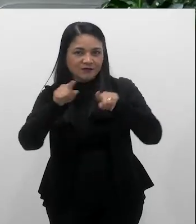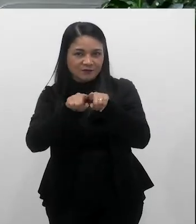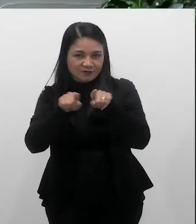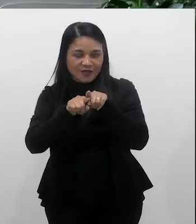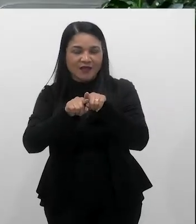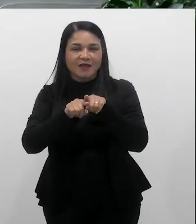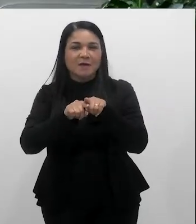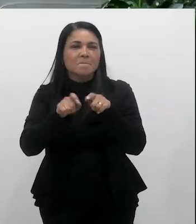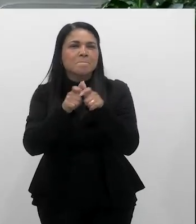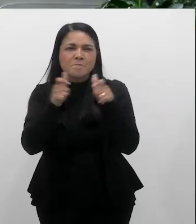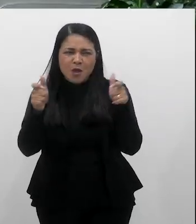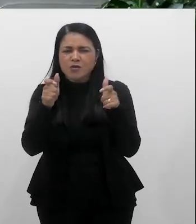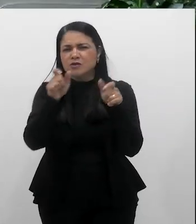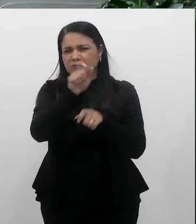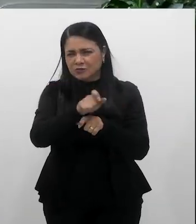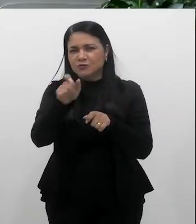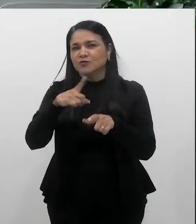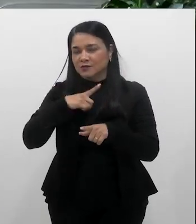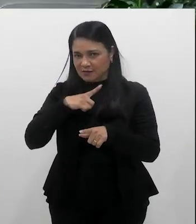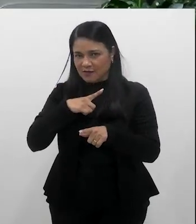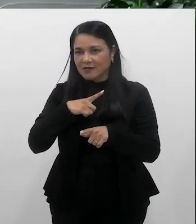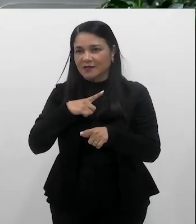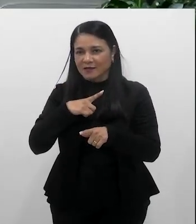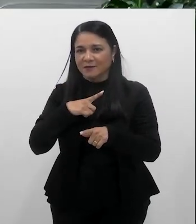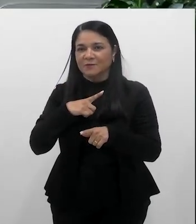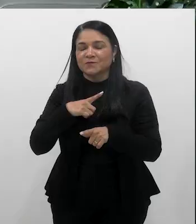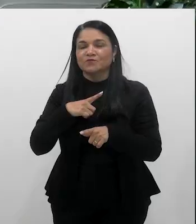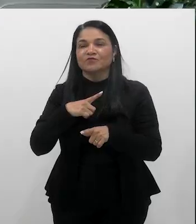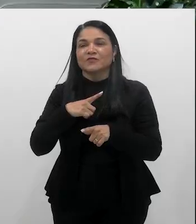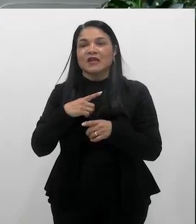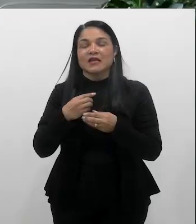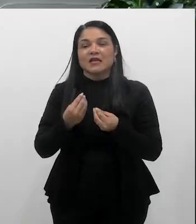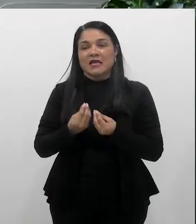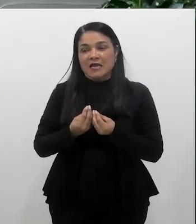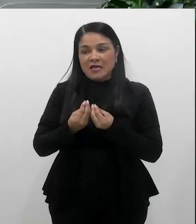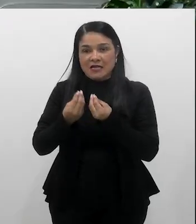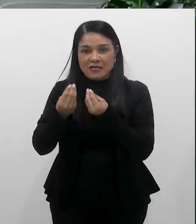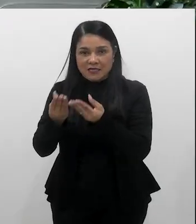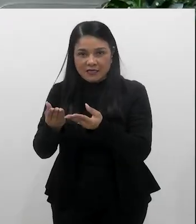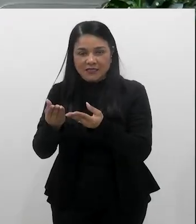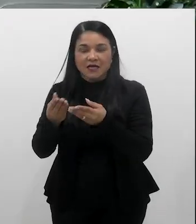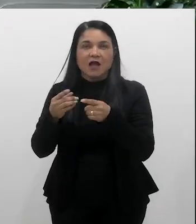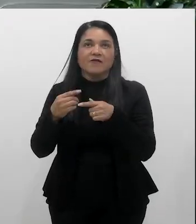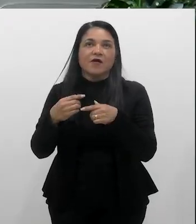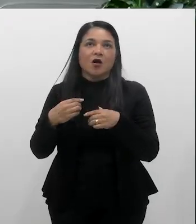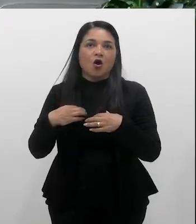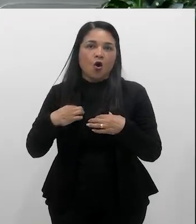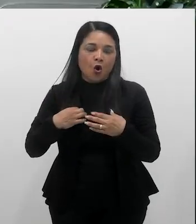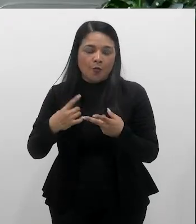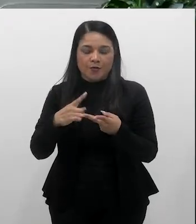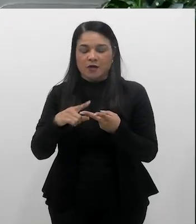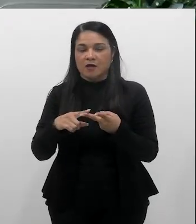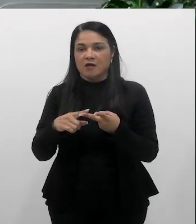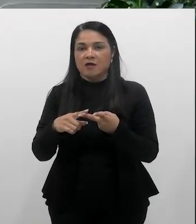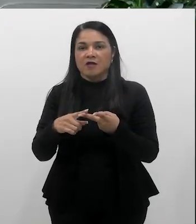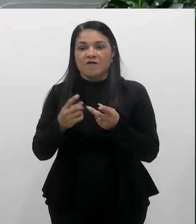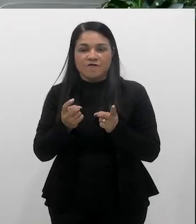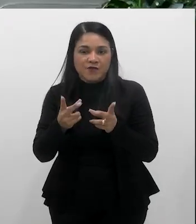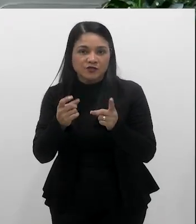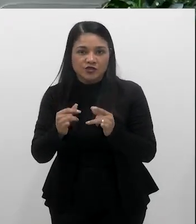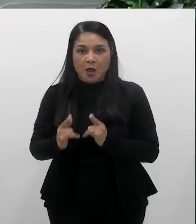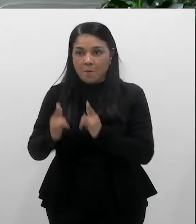e muito mais ainda em tempos idos, né? As pessoas entregava roupas, corretor de imóveis,